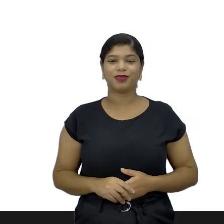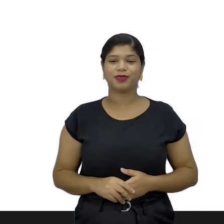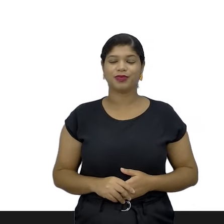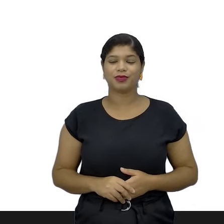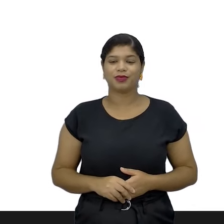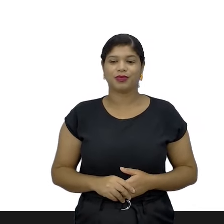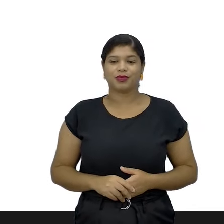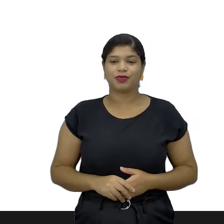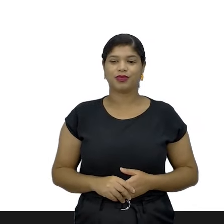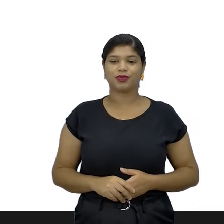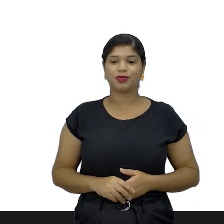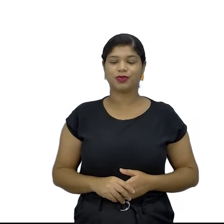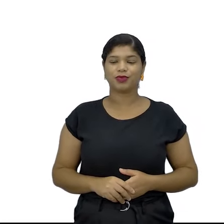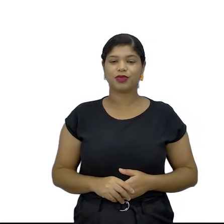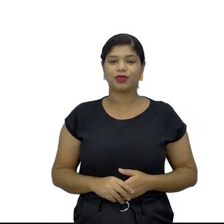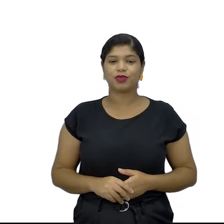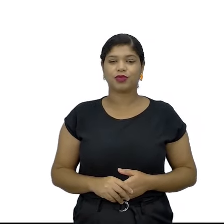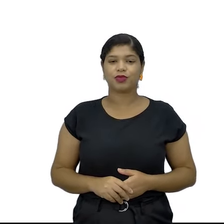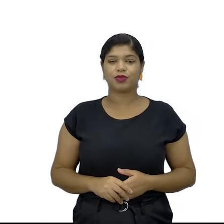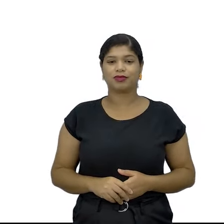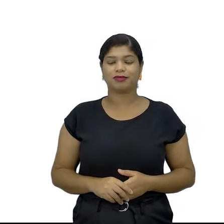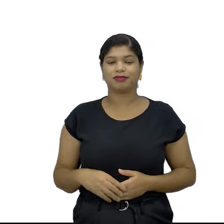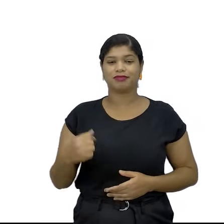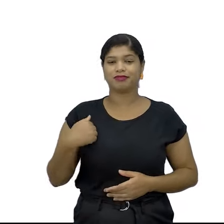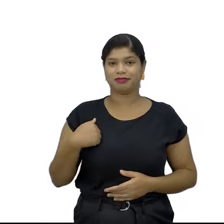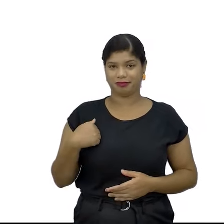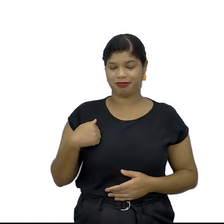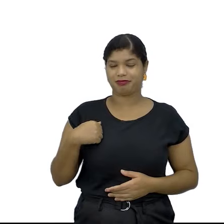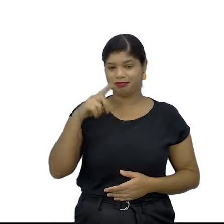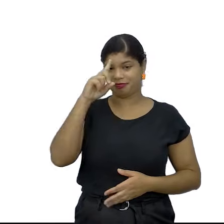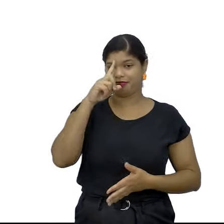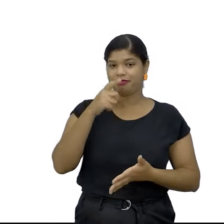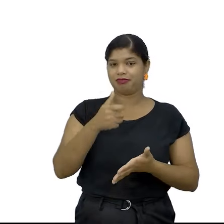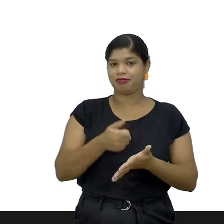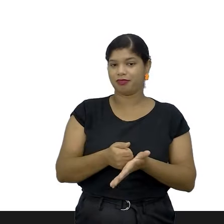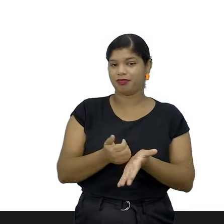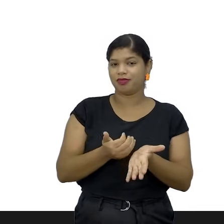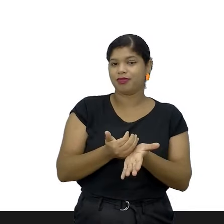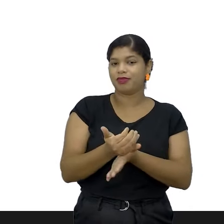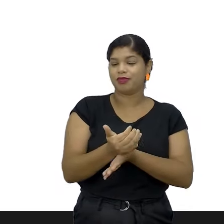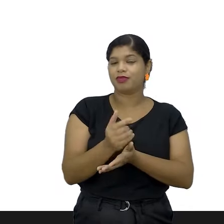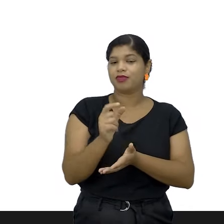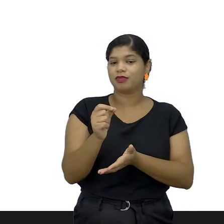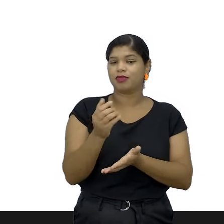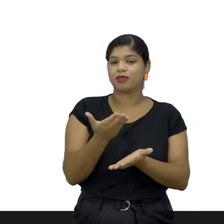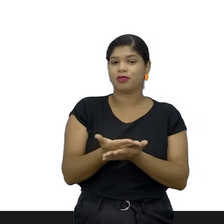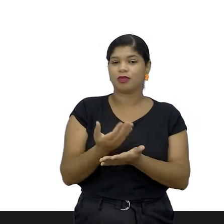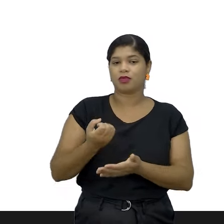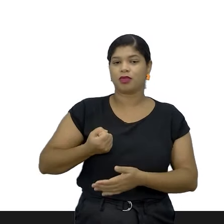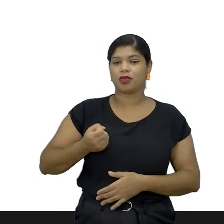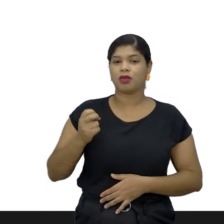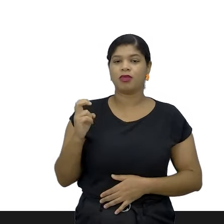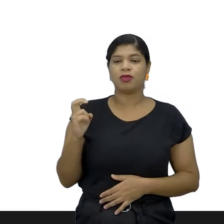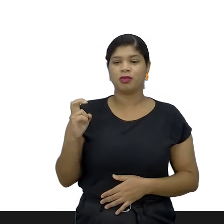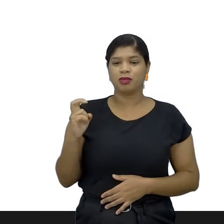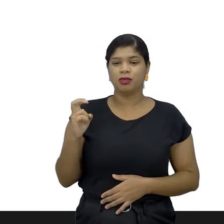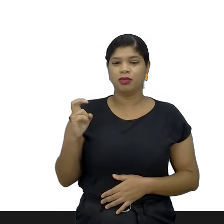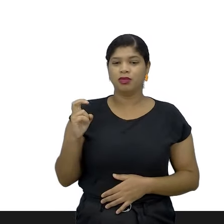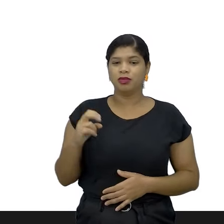Bom, eu escolhi começar aqui a conversa com a aula 5, né, que traz